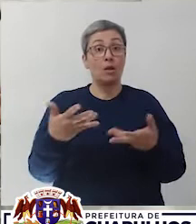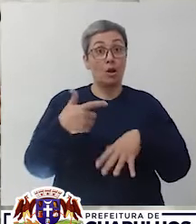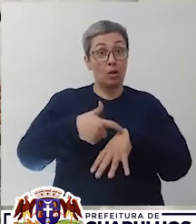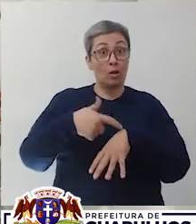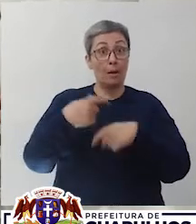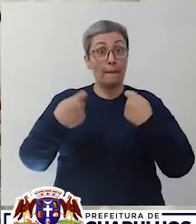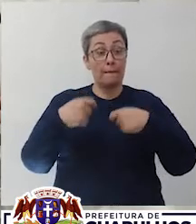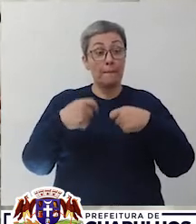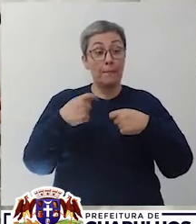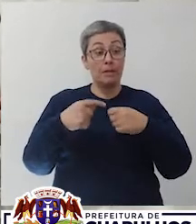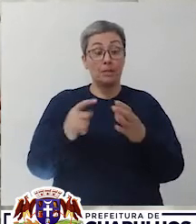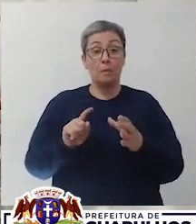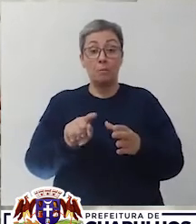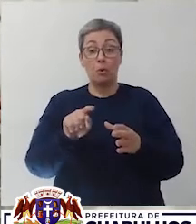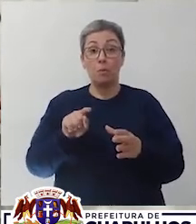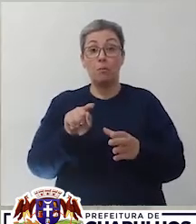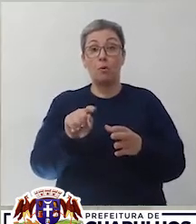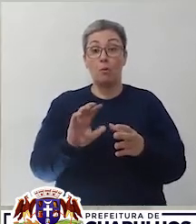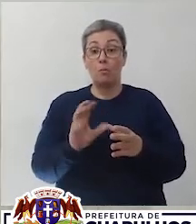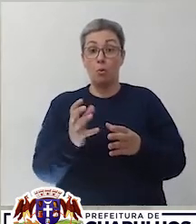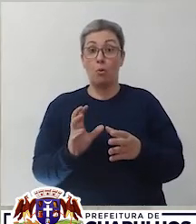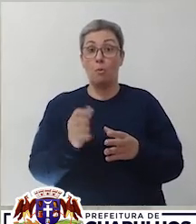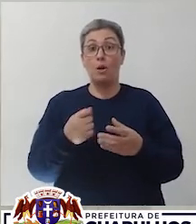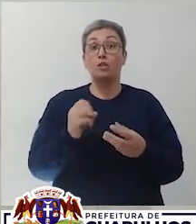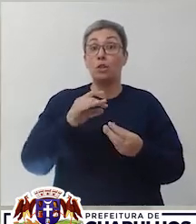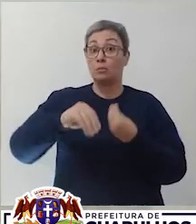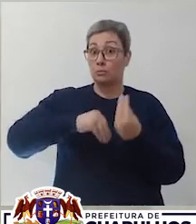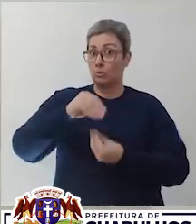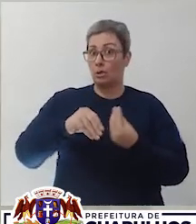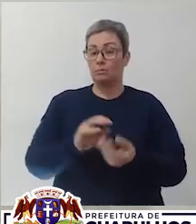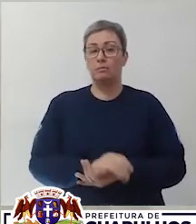Nessa hora tem que ir no pulsar, que é só para misturar os ingredientes.